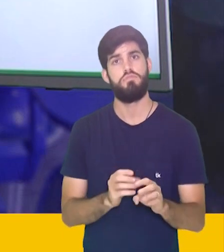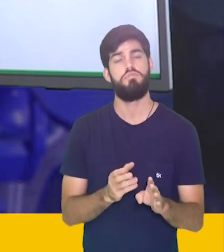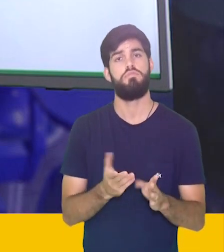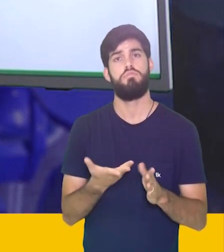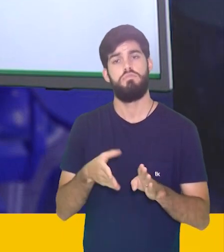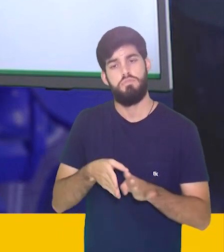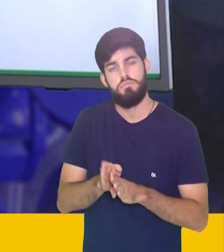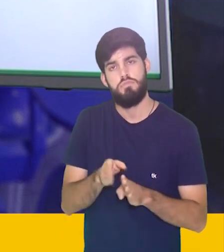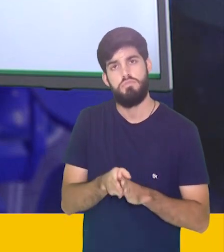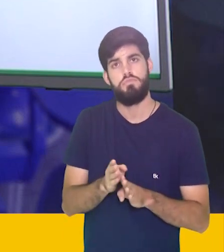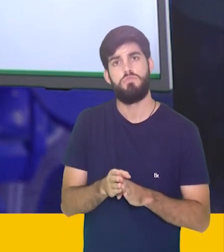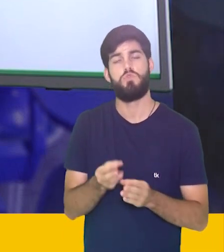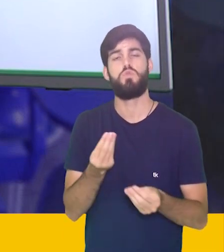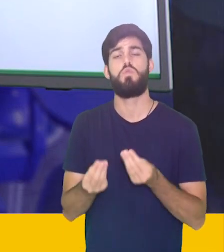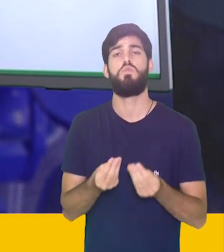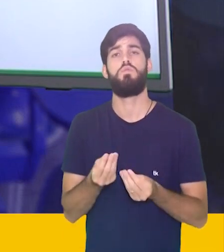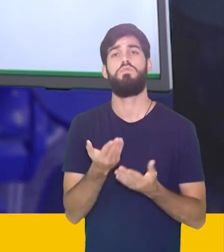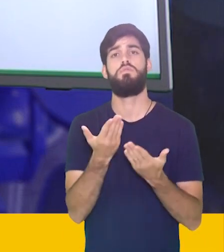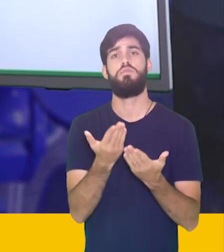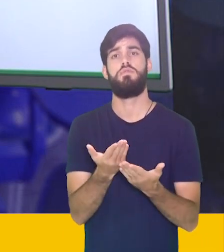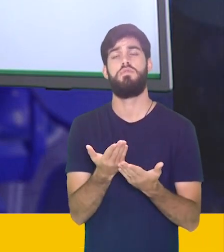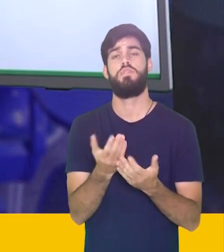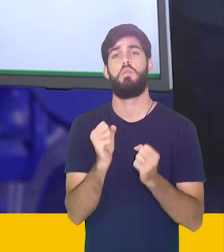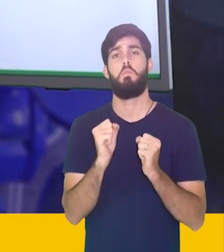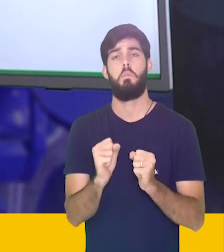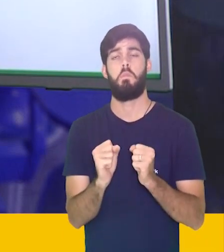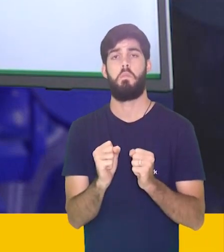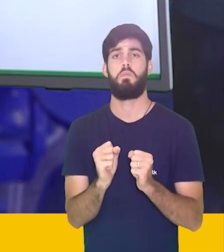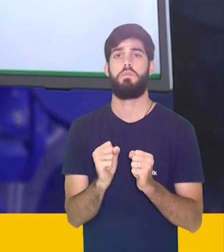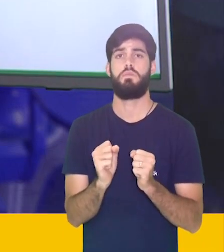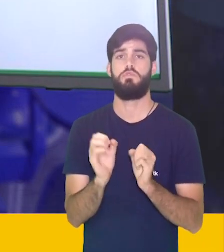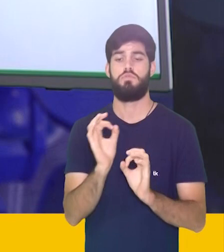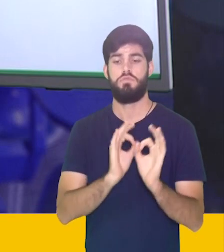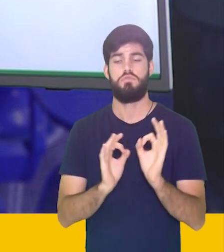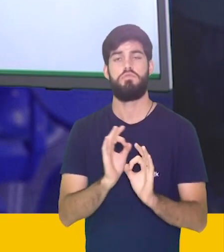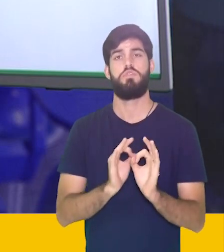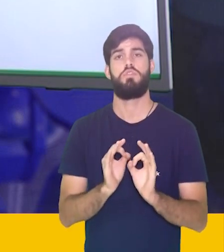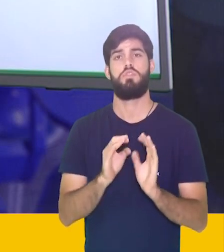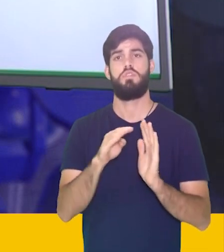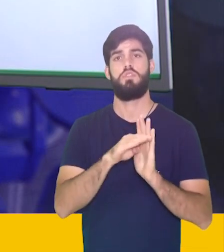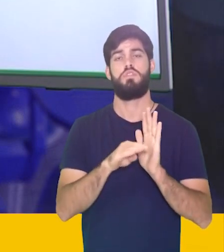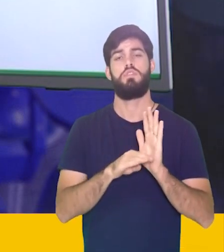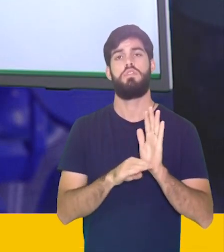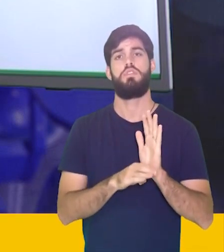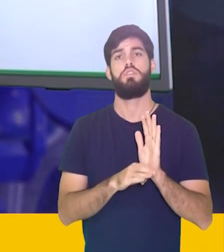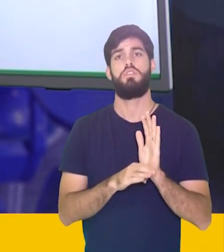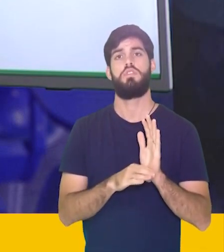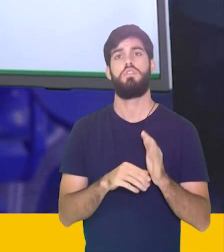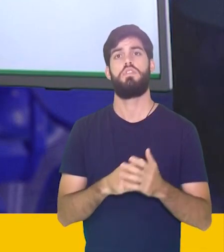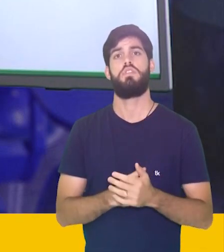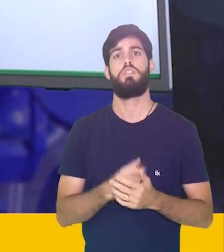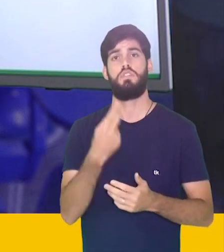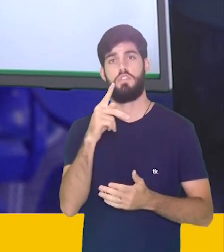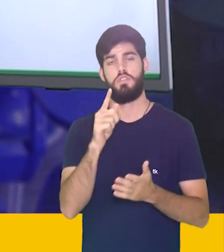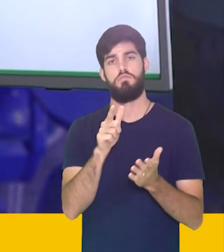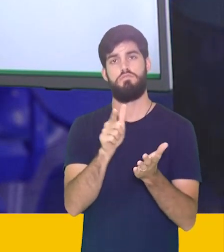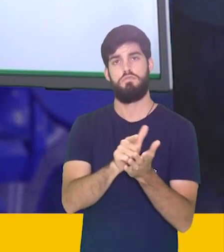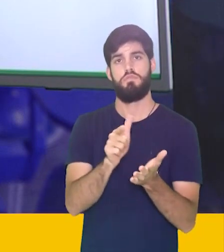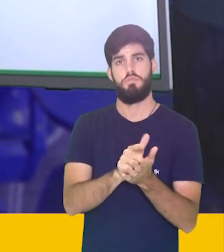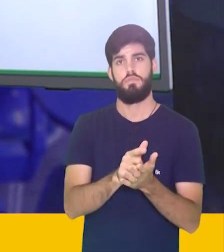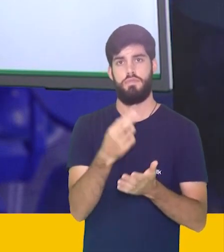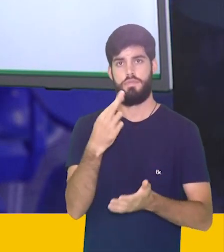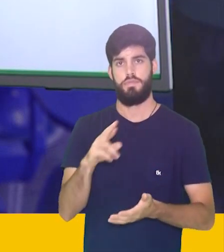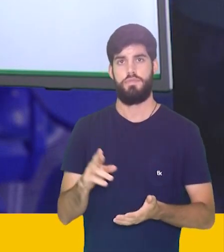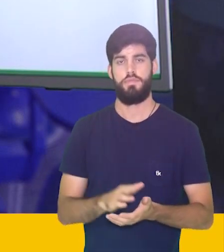as orientações e sugestões de como vocês podem resolver essas questões da